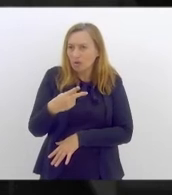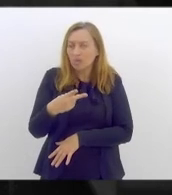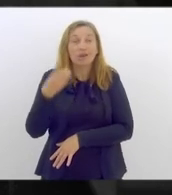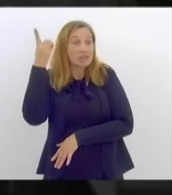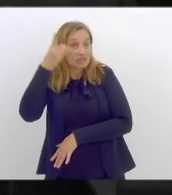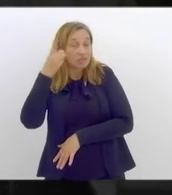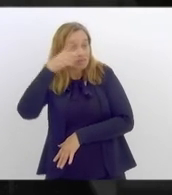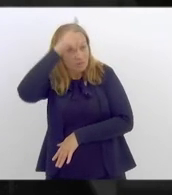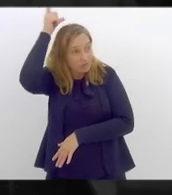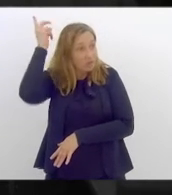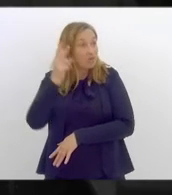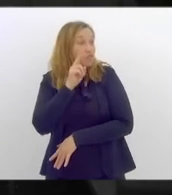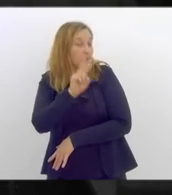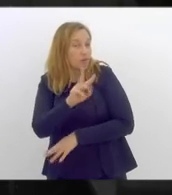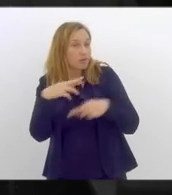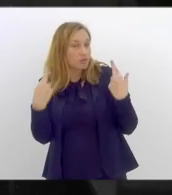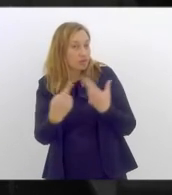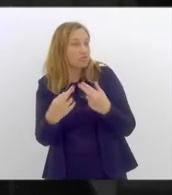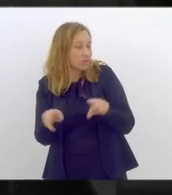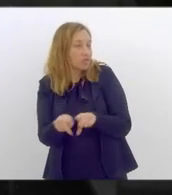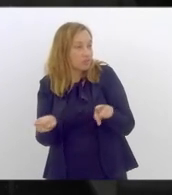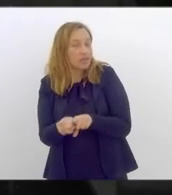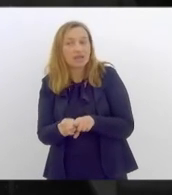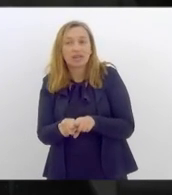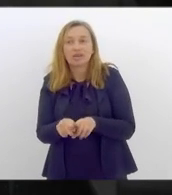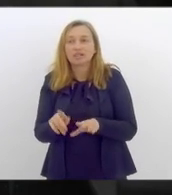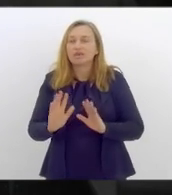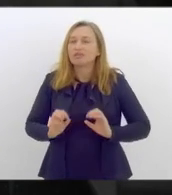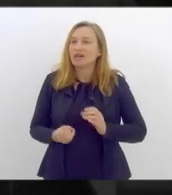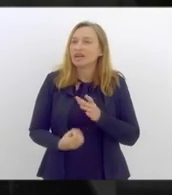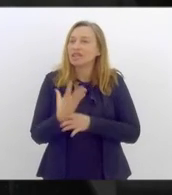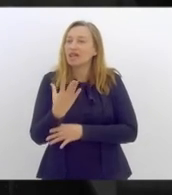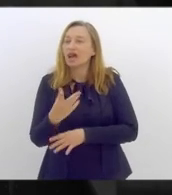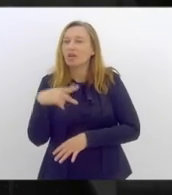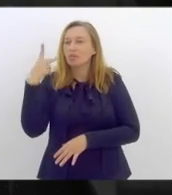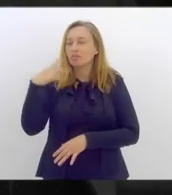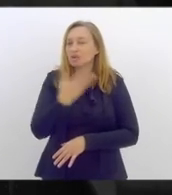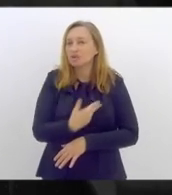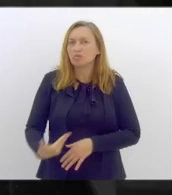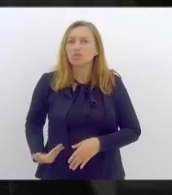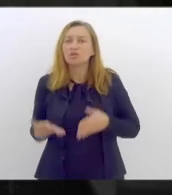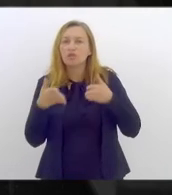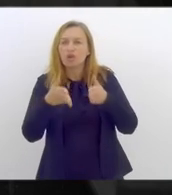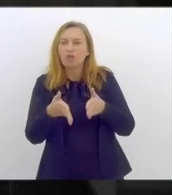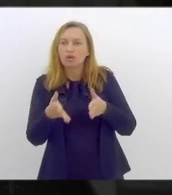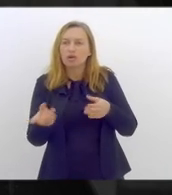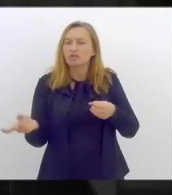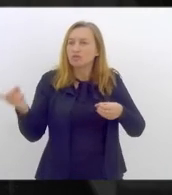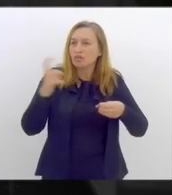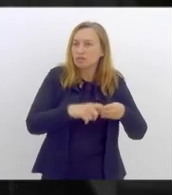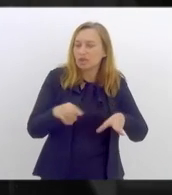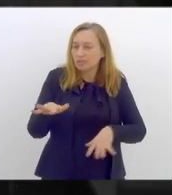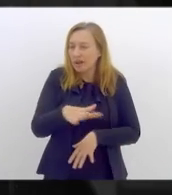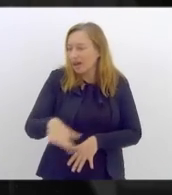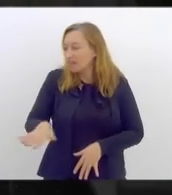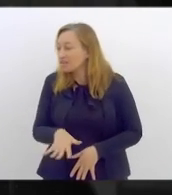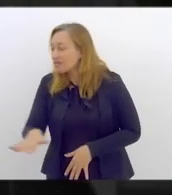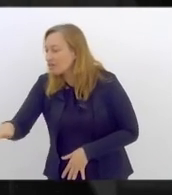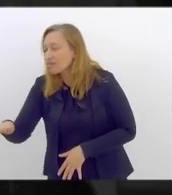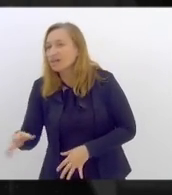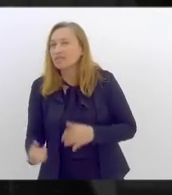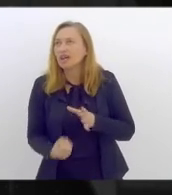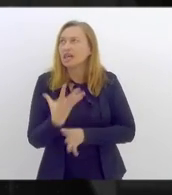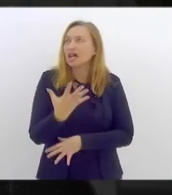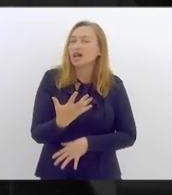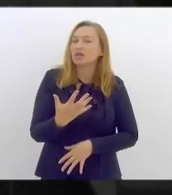também a reunião eh chegou anunciar que vai criar uma política pública específica voltada para os territórios de favela vai criar